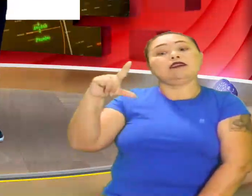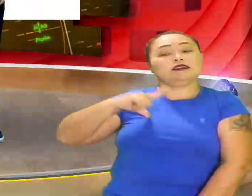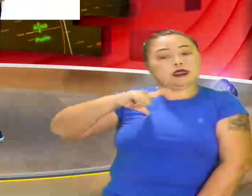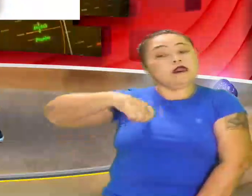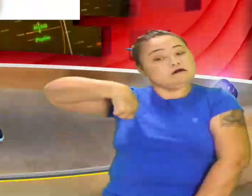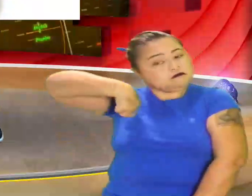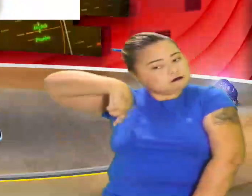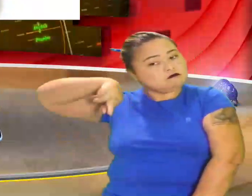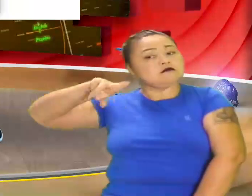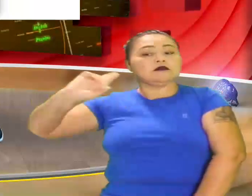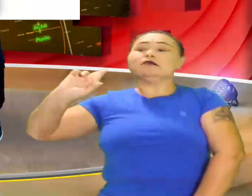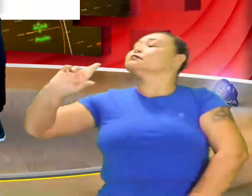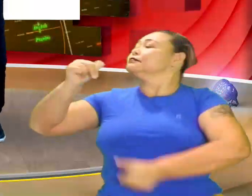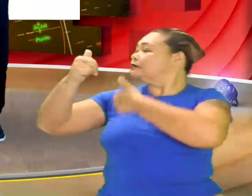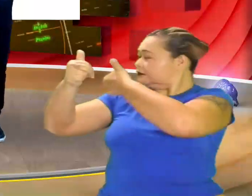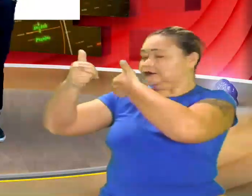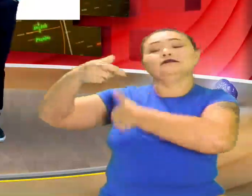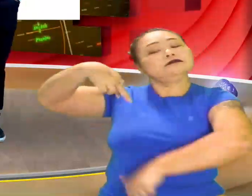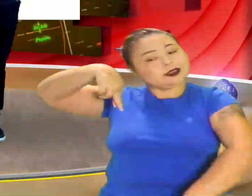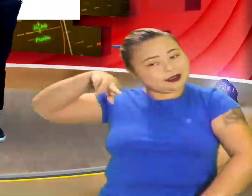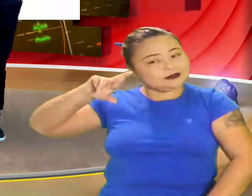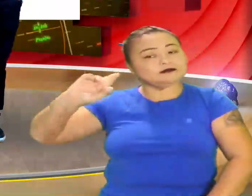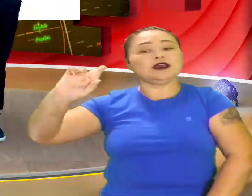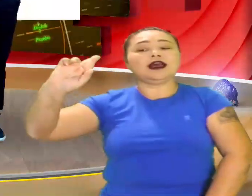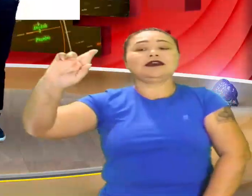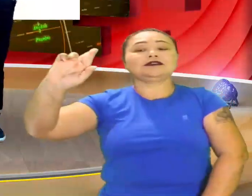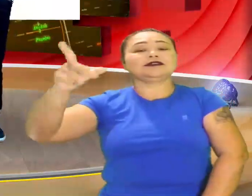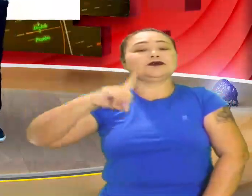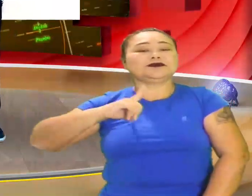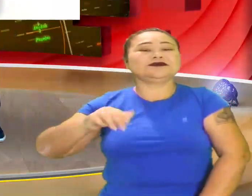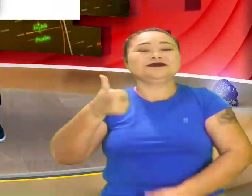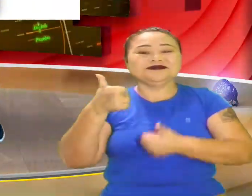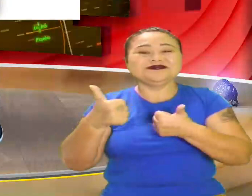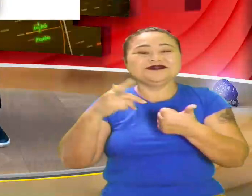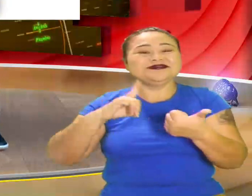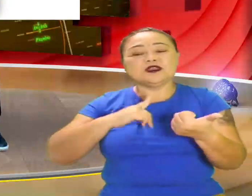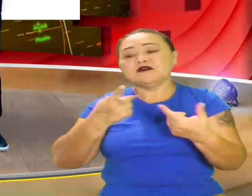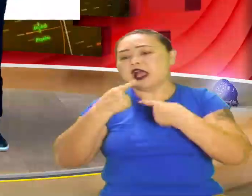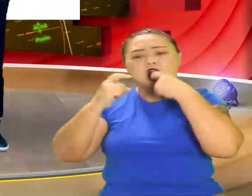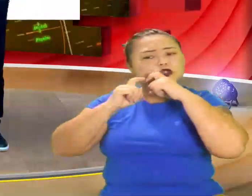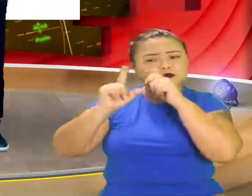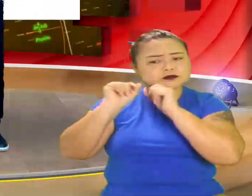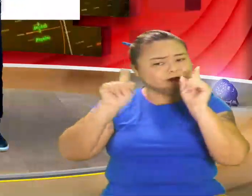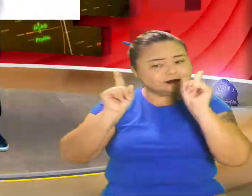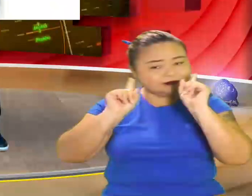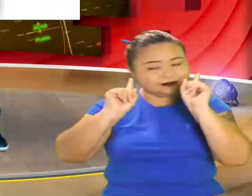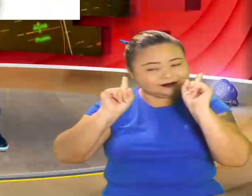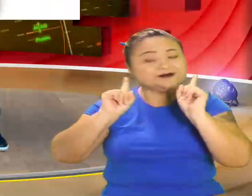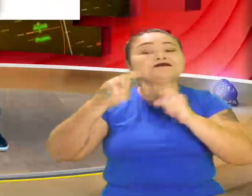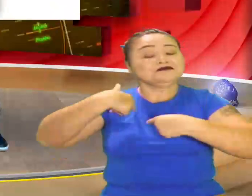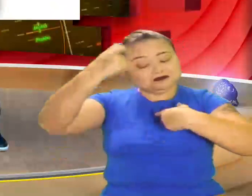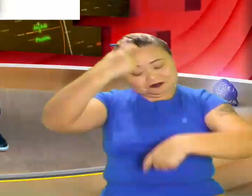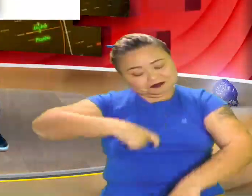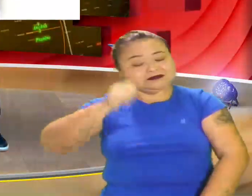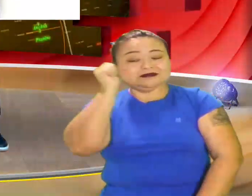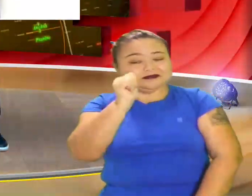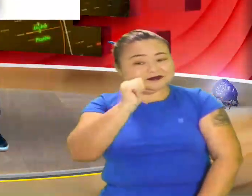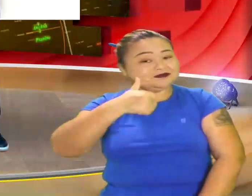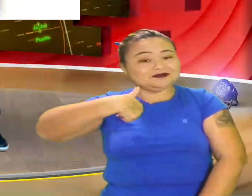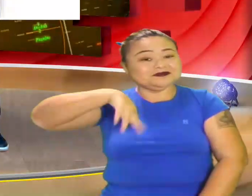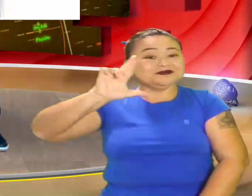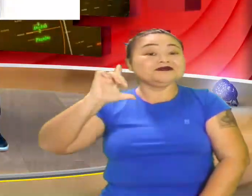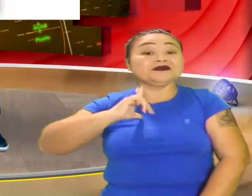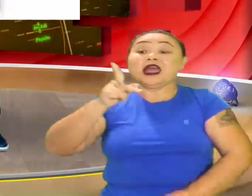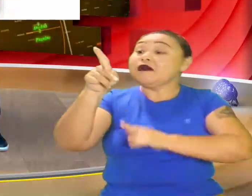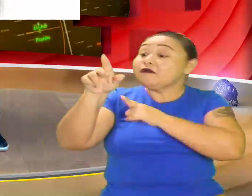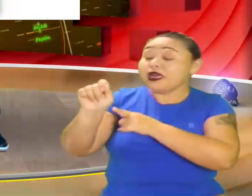dizer, nós mulheres, né, professora Adelina, temos sempre razão. Então não adianta discutir com a gente, porque a gente tem razão. A PA,